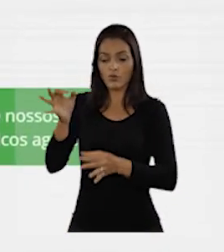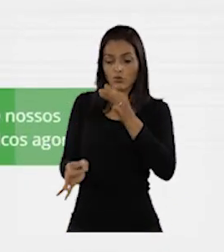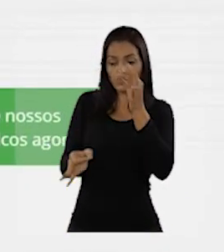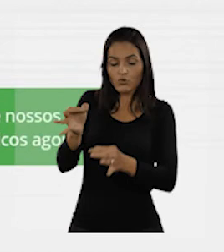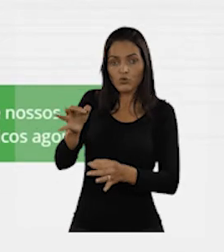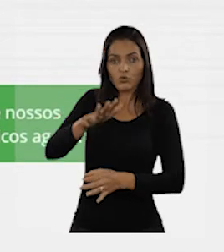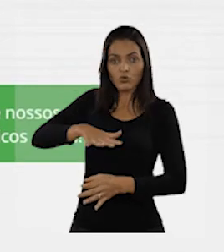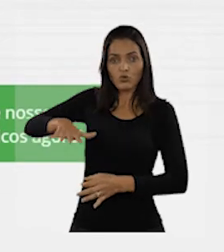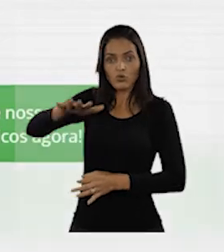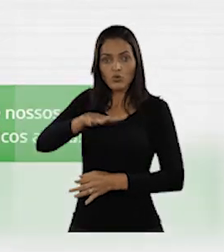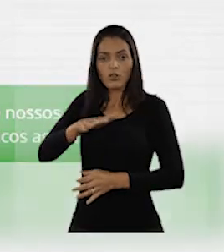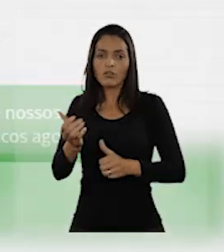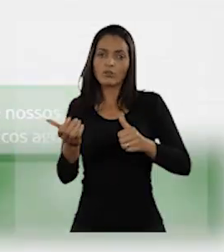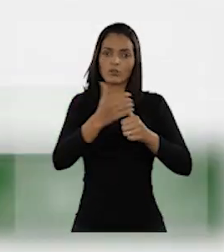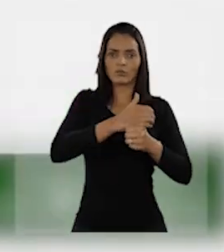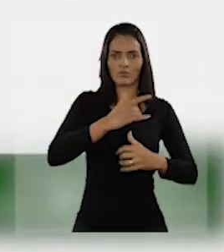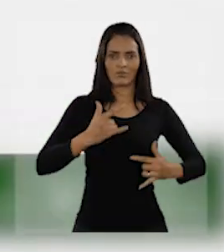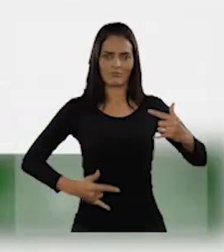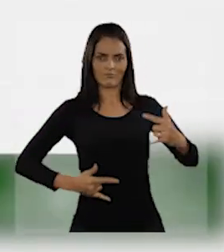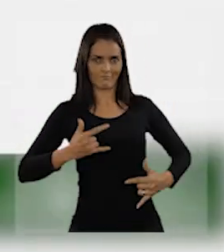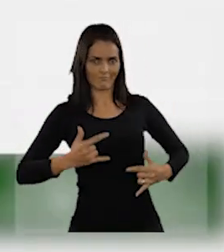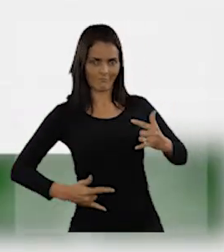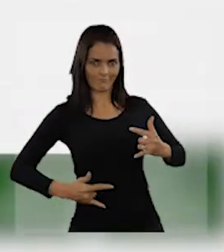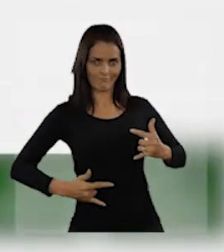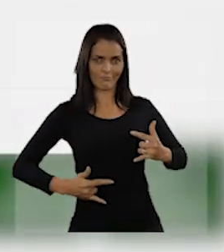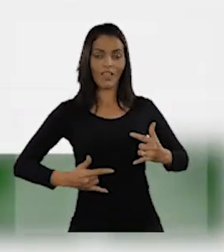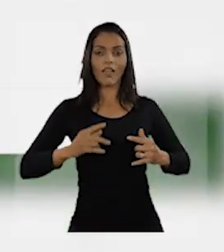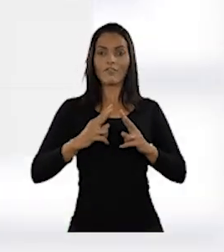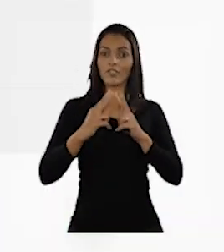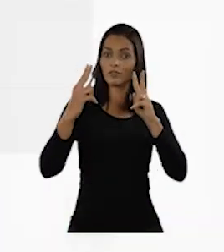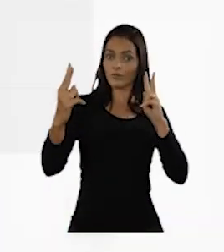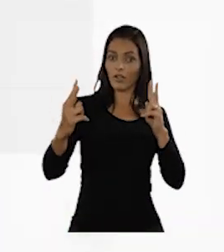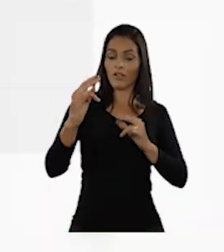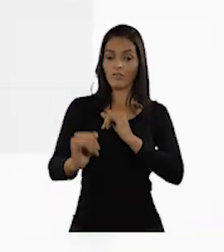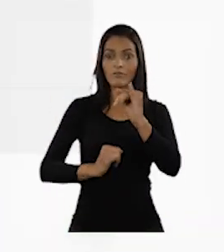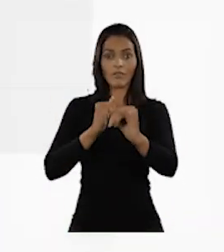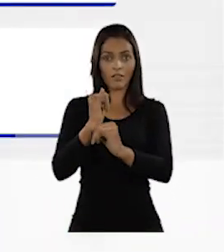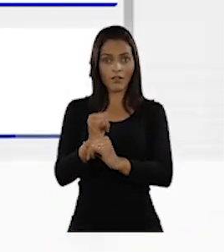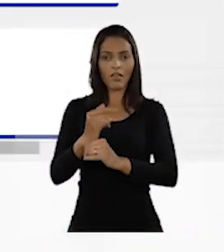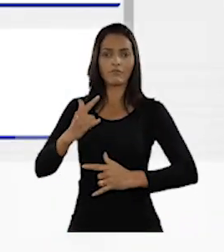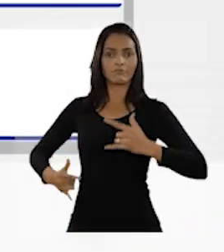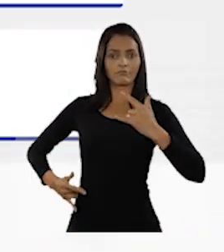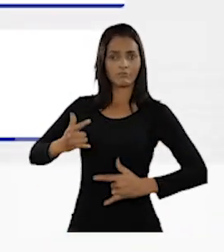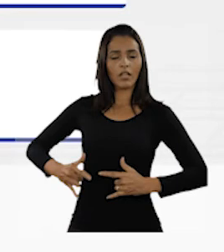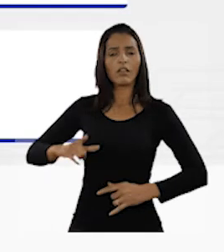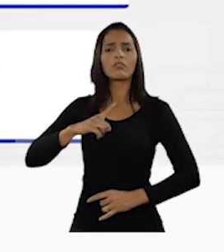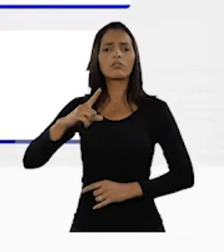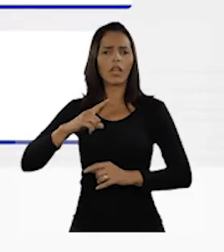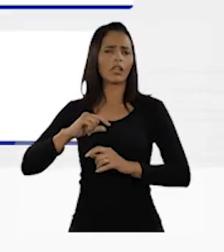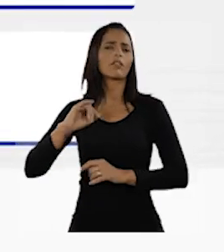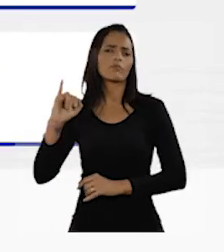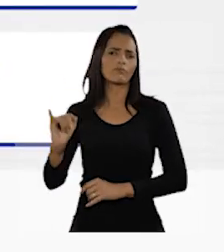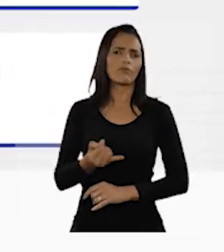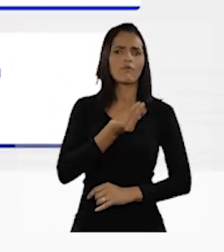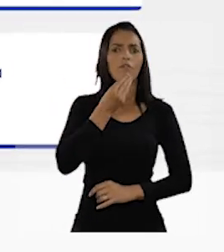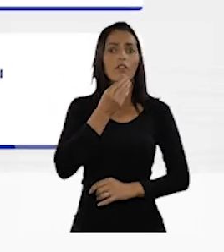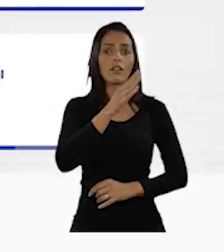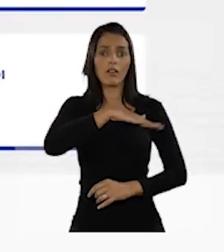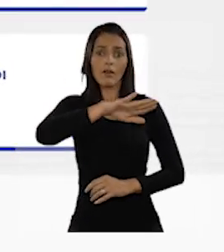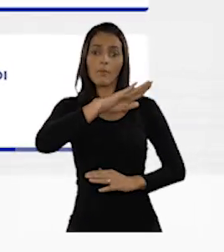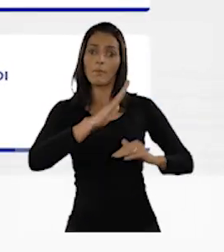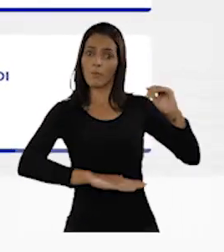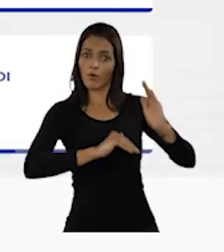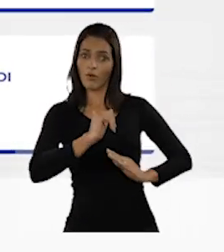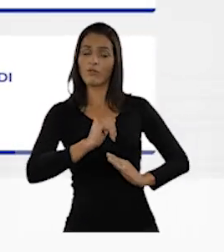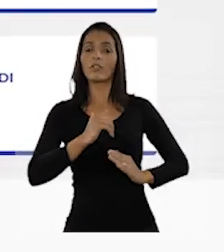de softwares jurídicos, também conhecidos como robôs virtuais. Na internet, esses recursos são oferecidos como